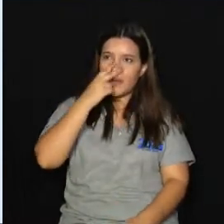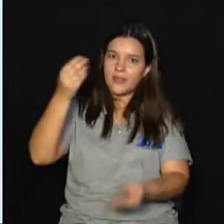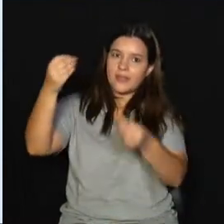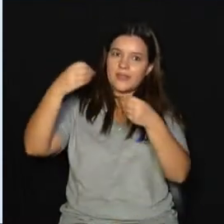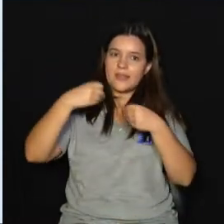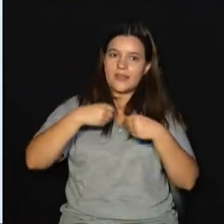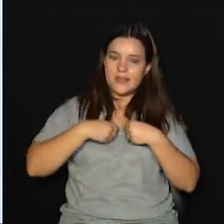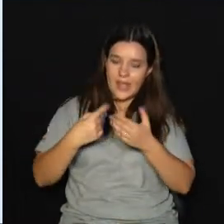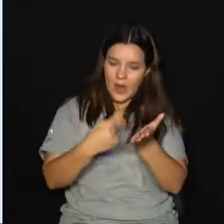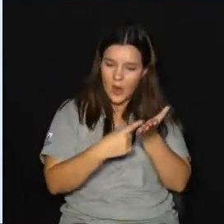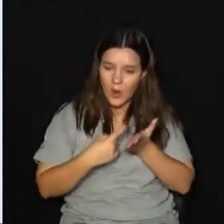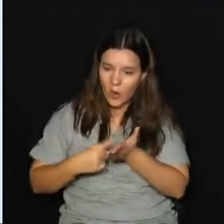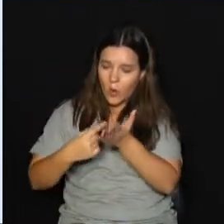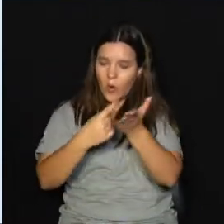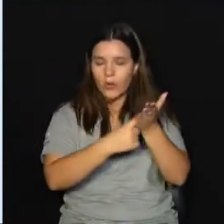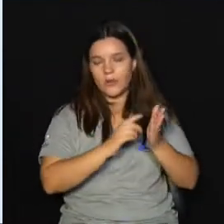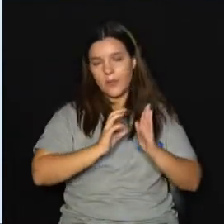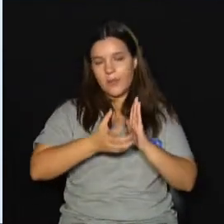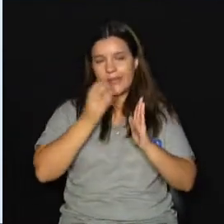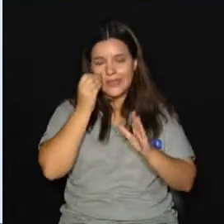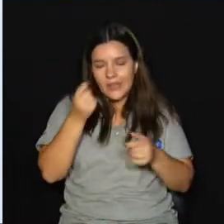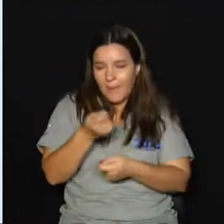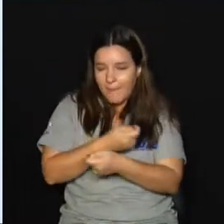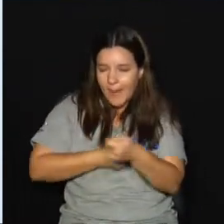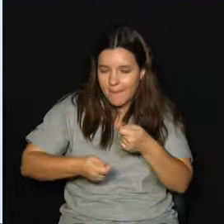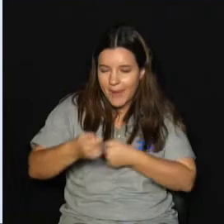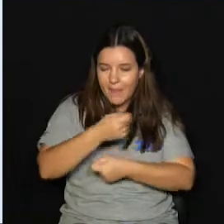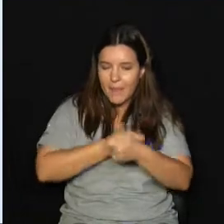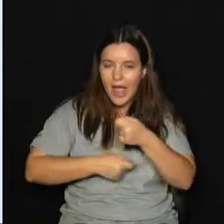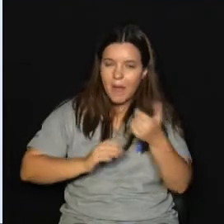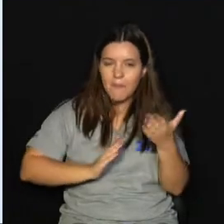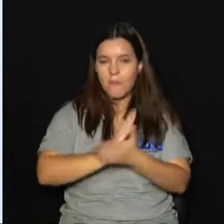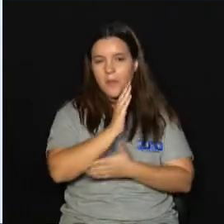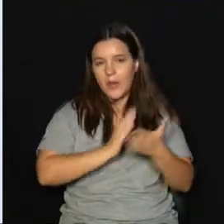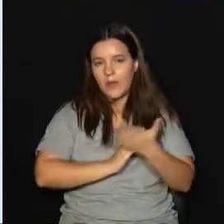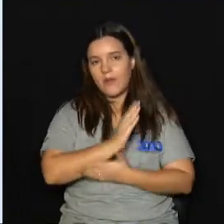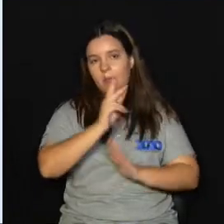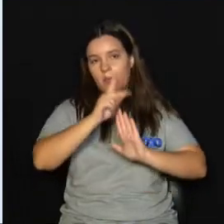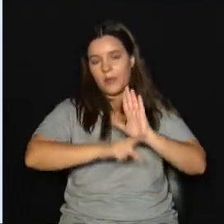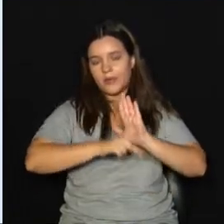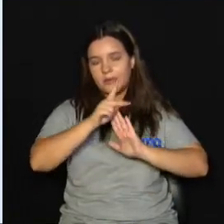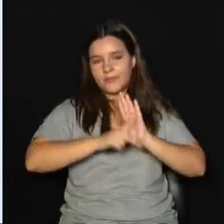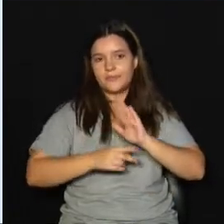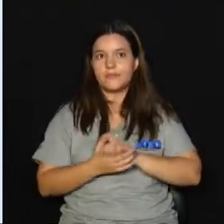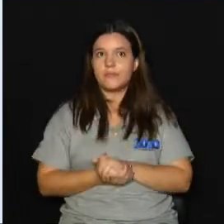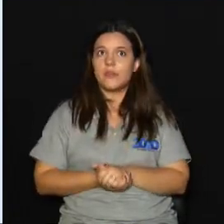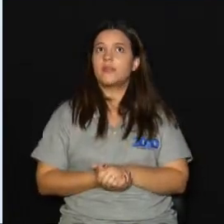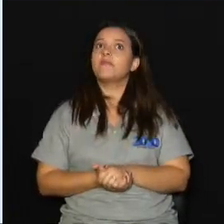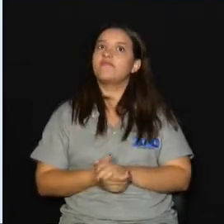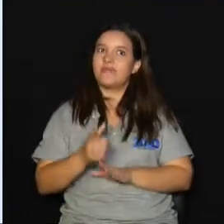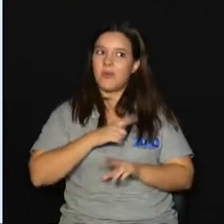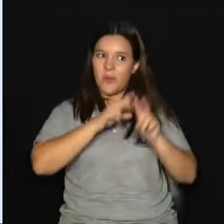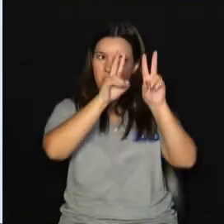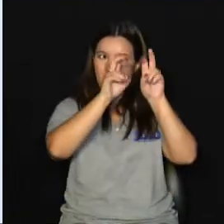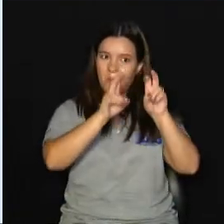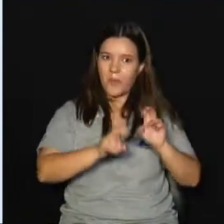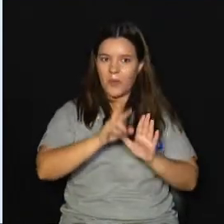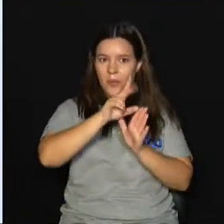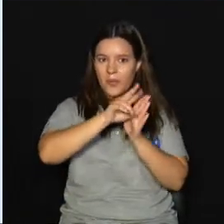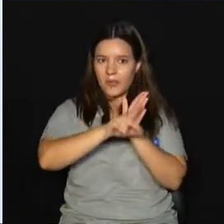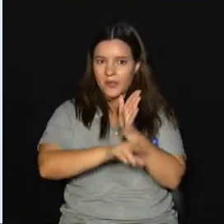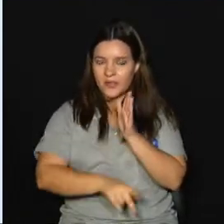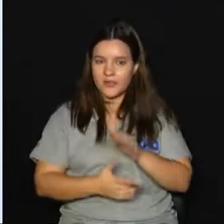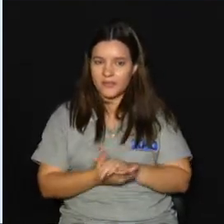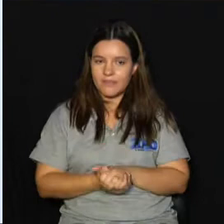fazer essas negociações para aprovação de políticas. Então, assim, são várias etapas e elas são diferentes e